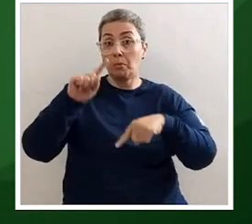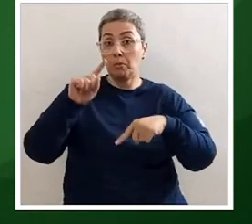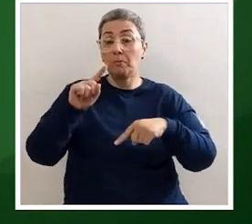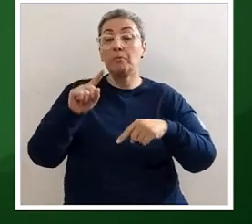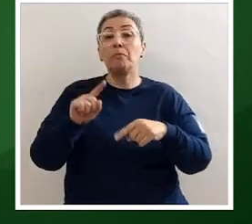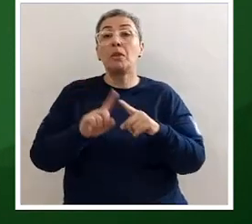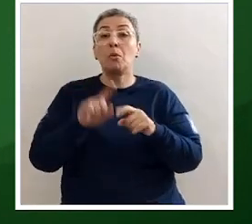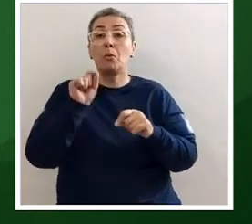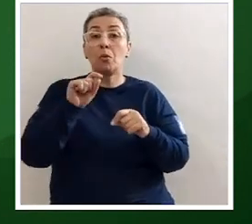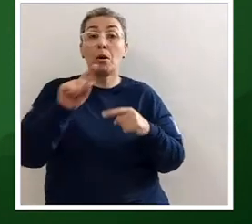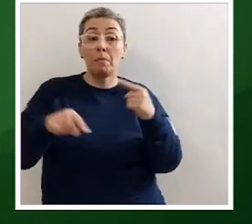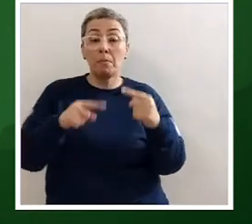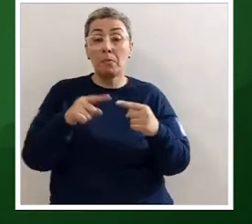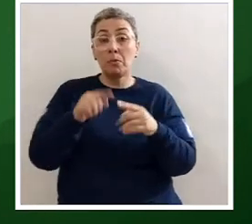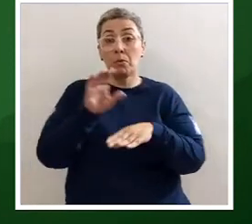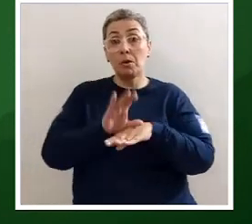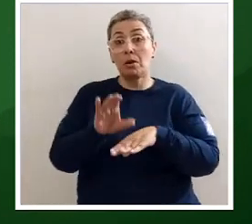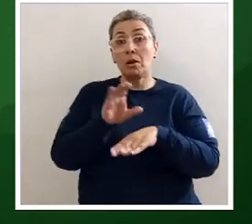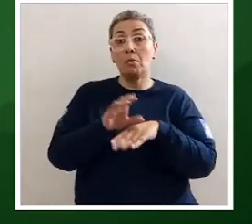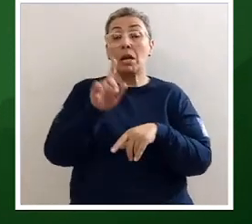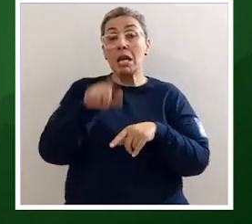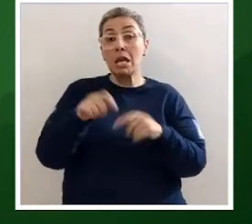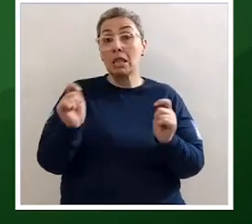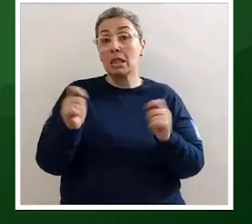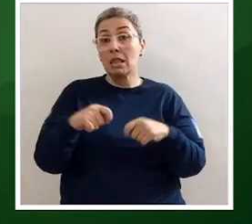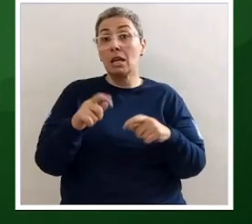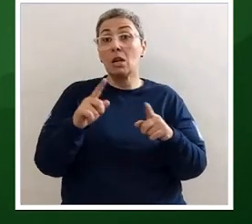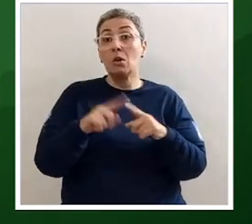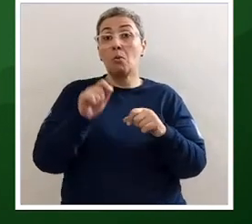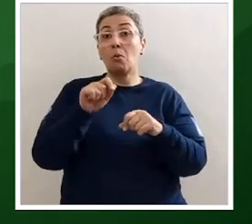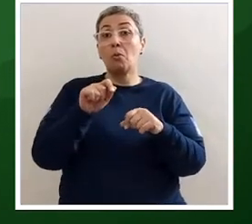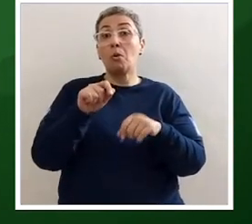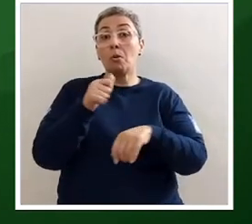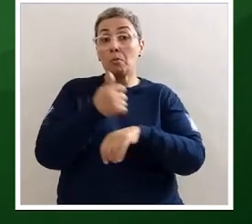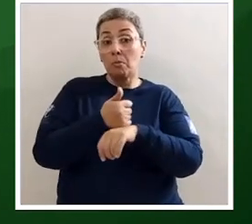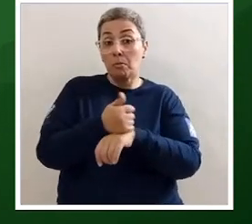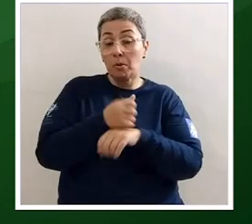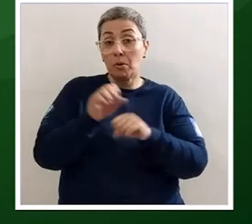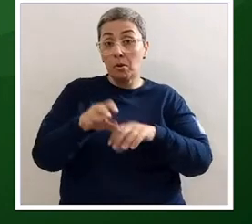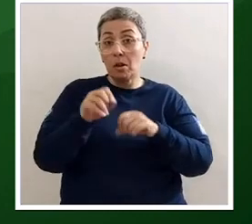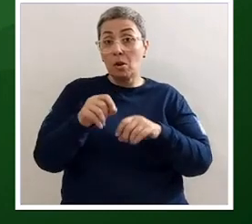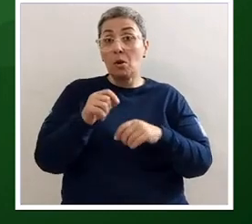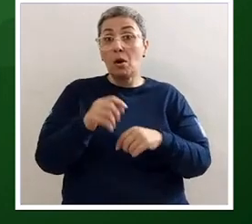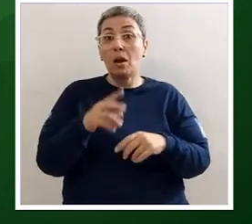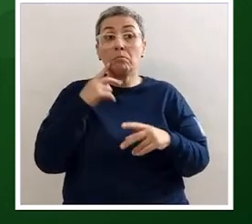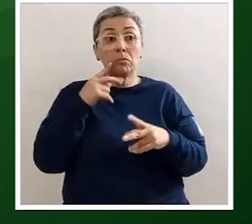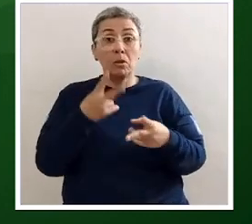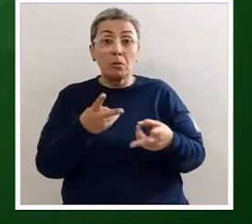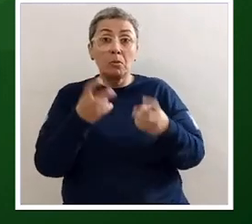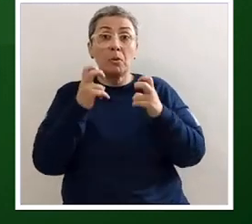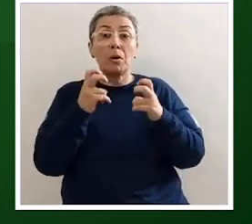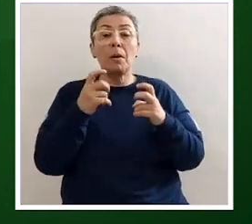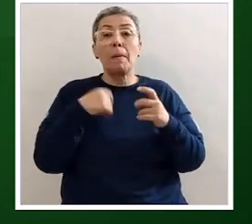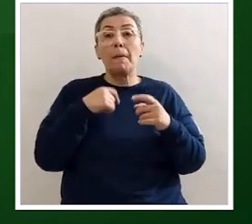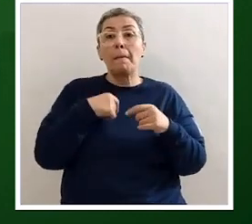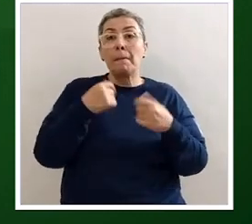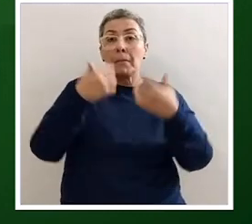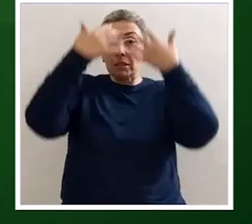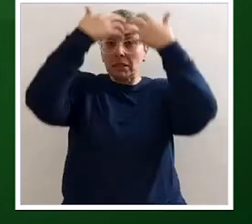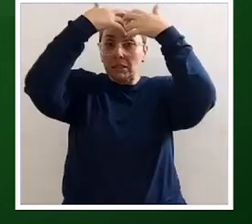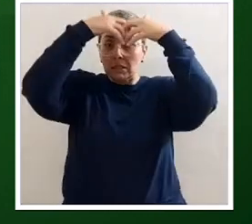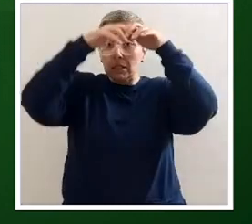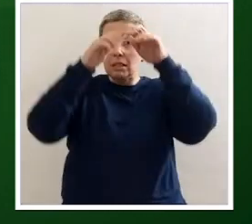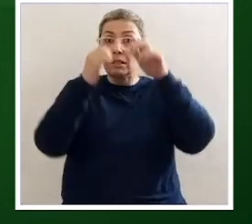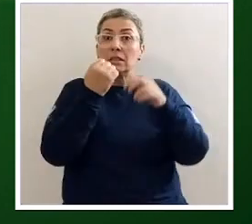um dos objetivos do curso era possibilitar os educadores reconhecer a importância da neurociência